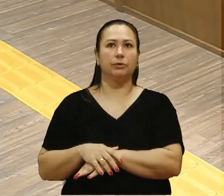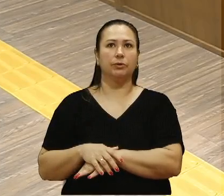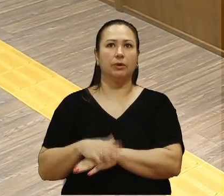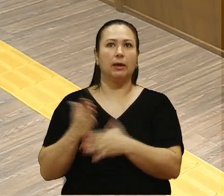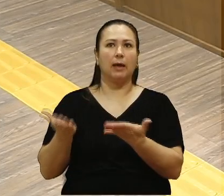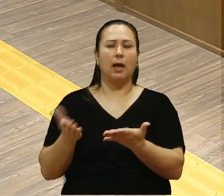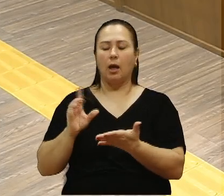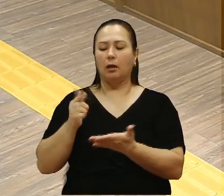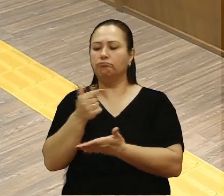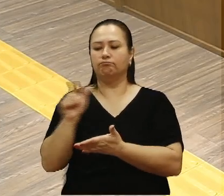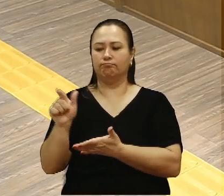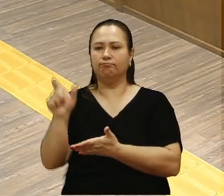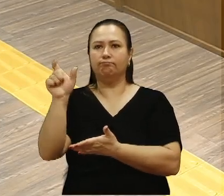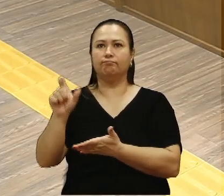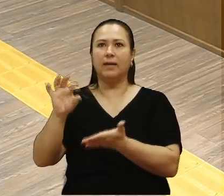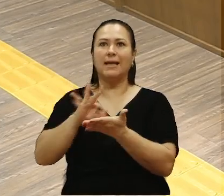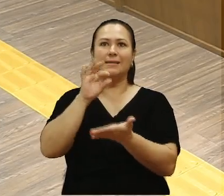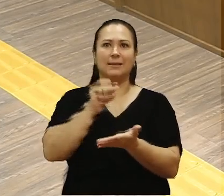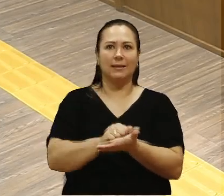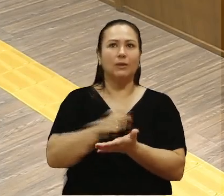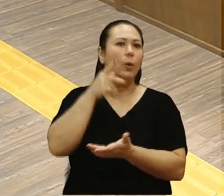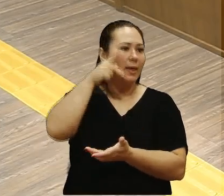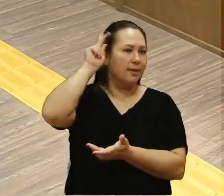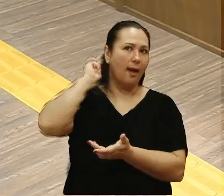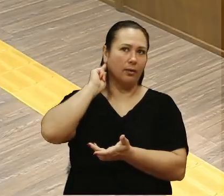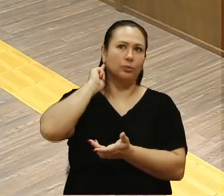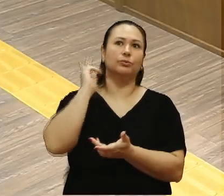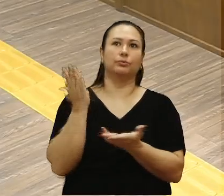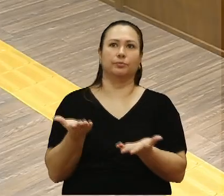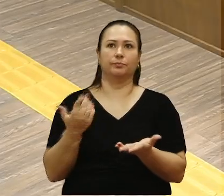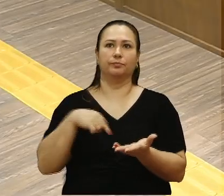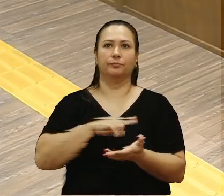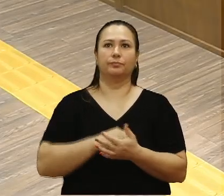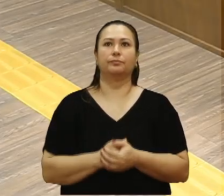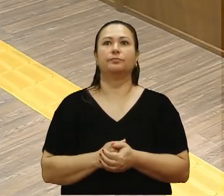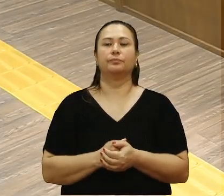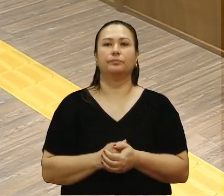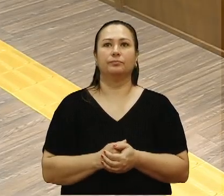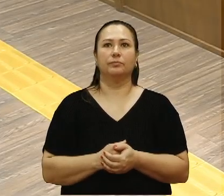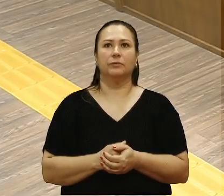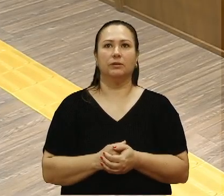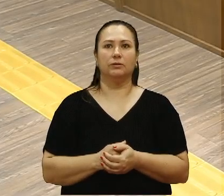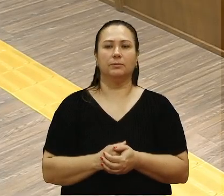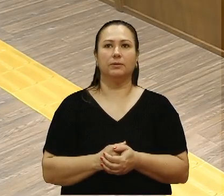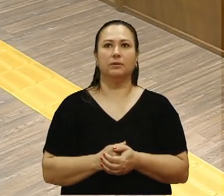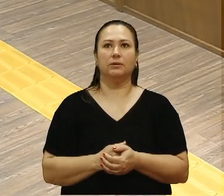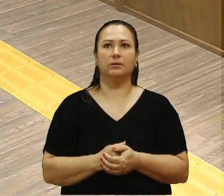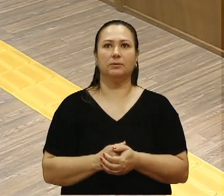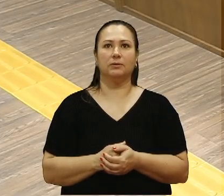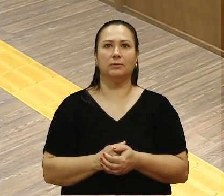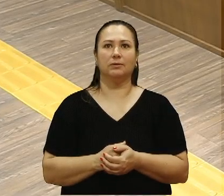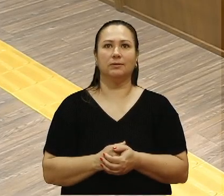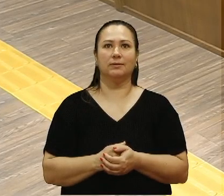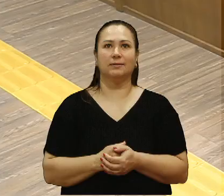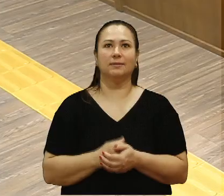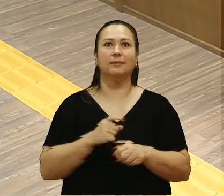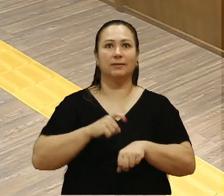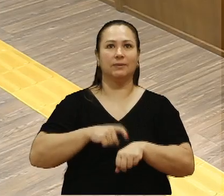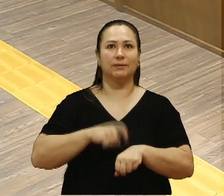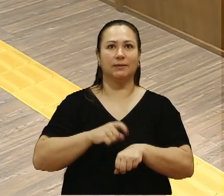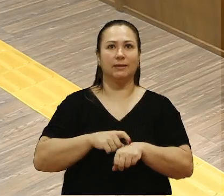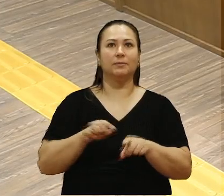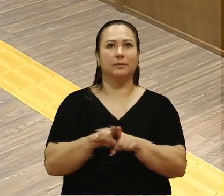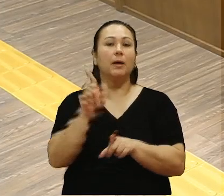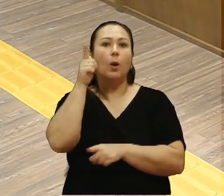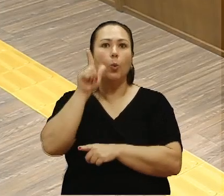Próximo inscrito, então, no grande expediente, vereador Iago Morandi. Fala no microfone. Eu cedi o tempo para o vereador Lucas